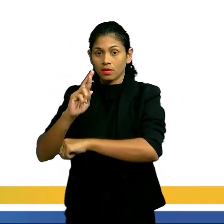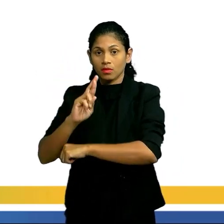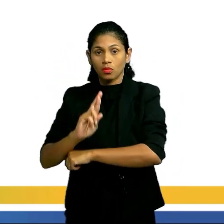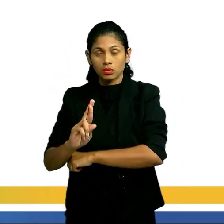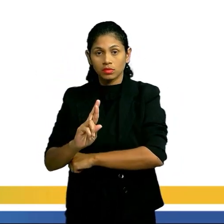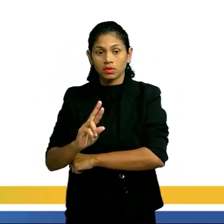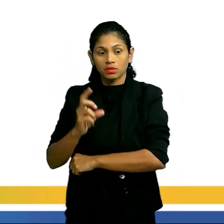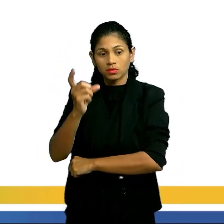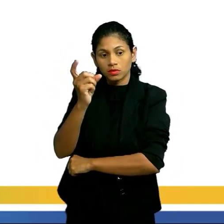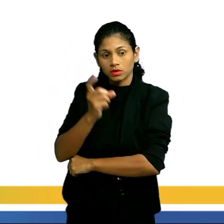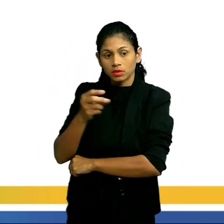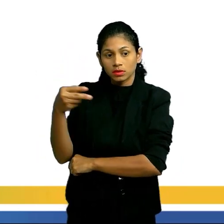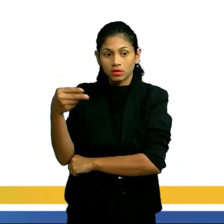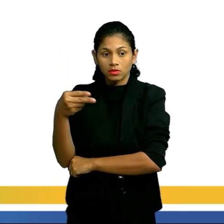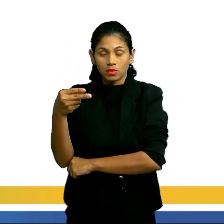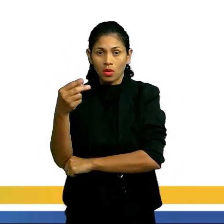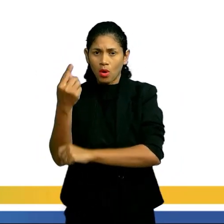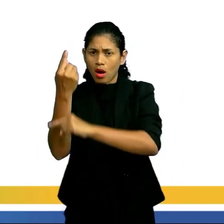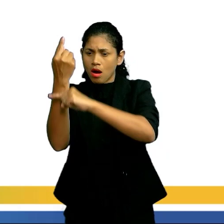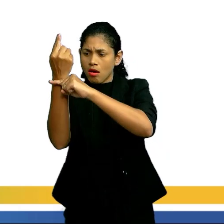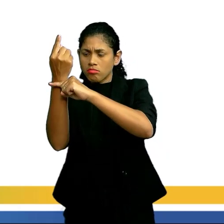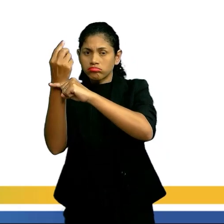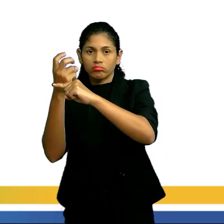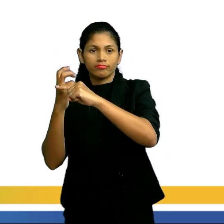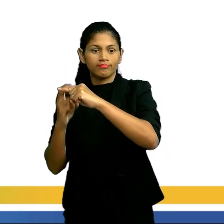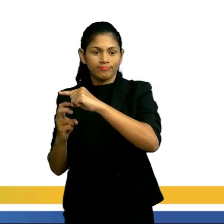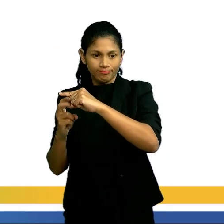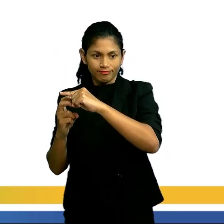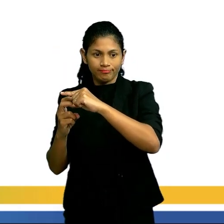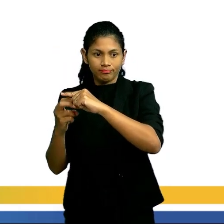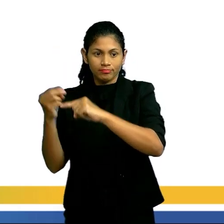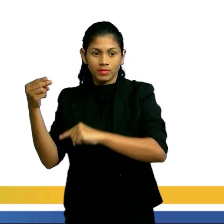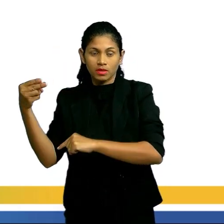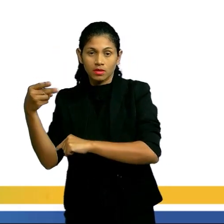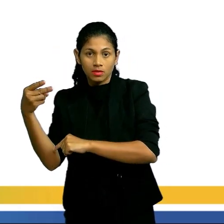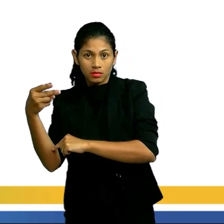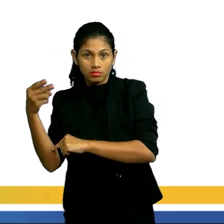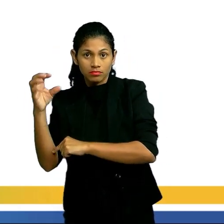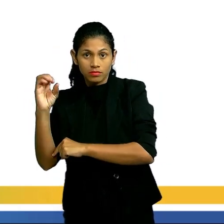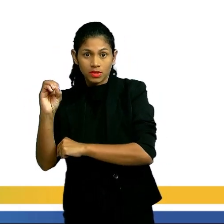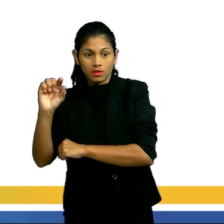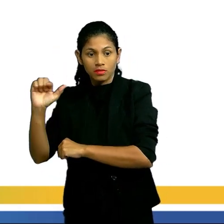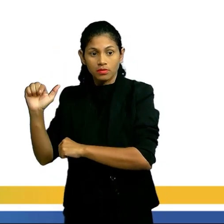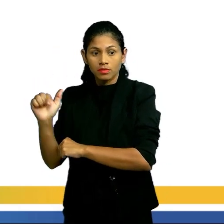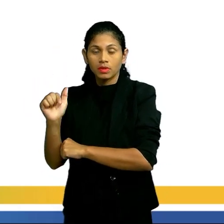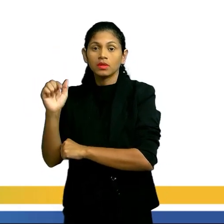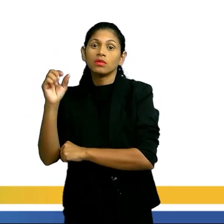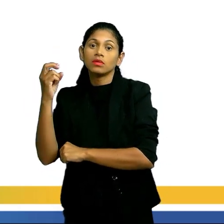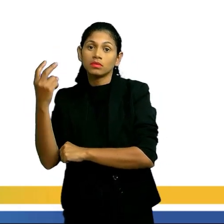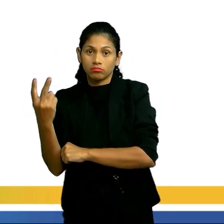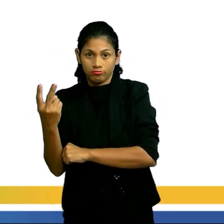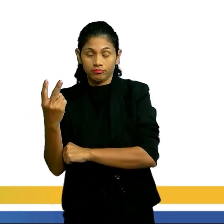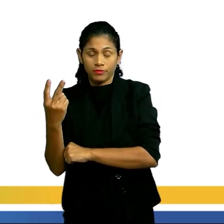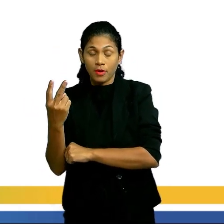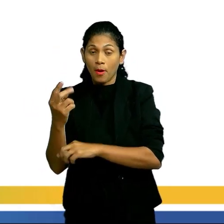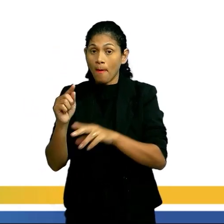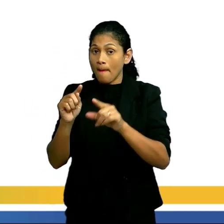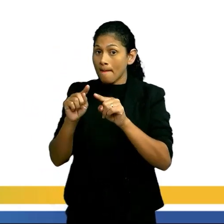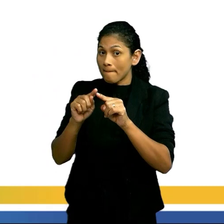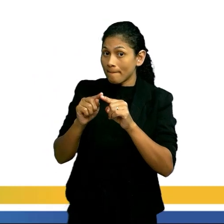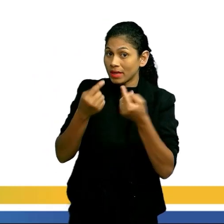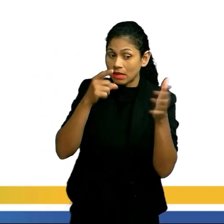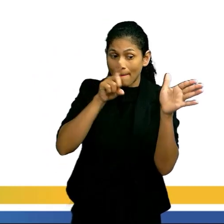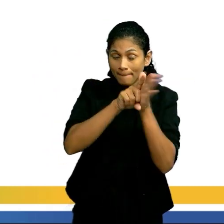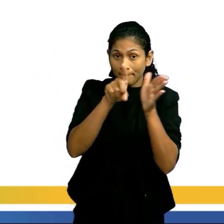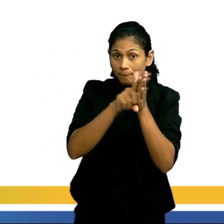que é 0,2. Como a questão ela pede a diferença, então nós vamos calcular,